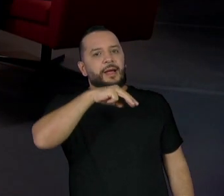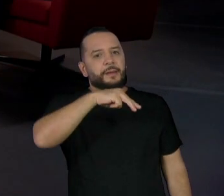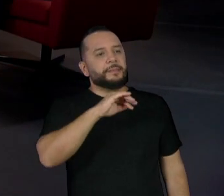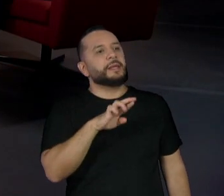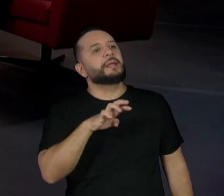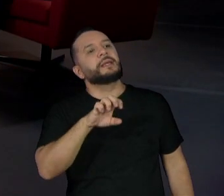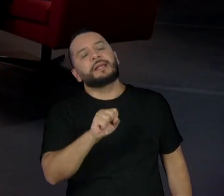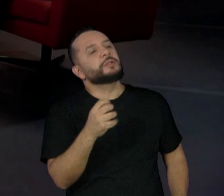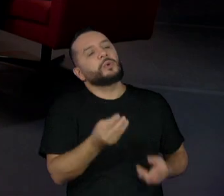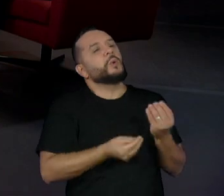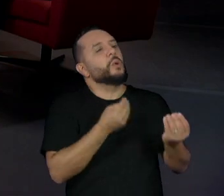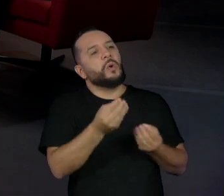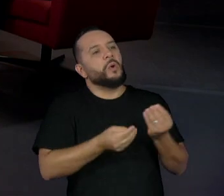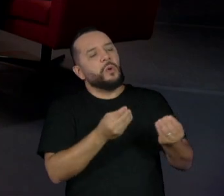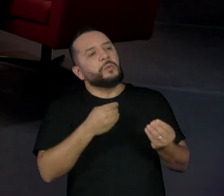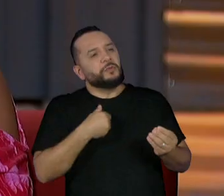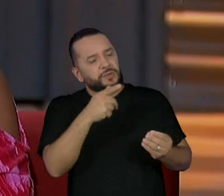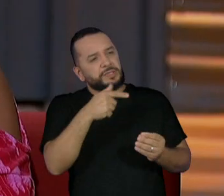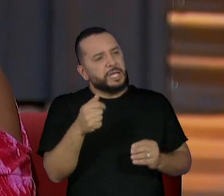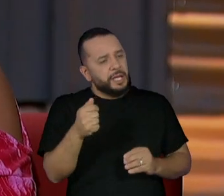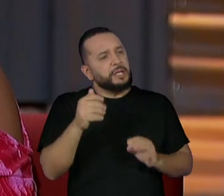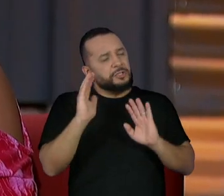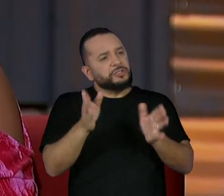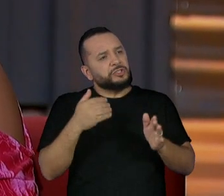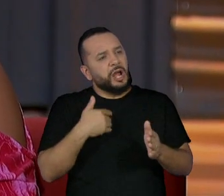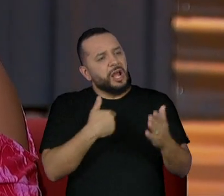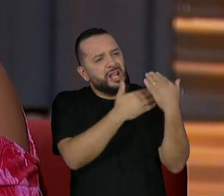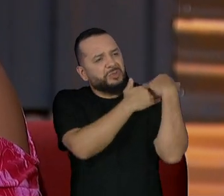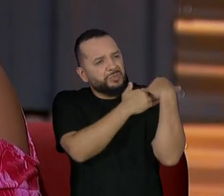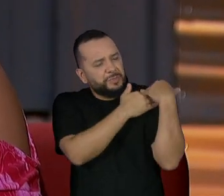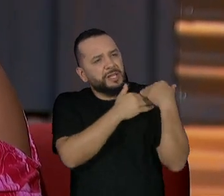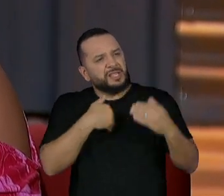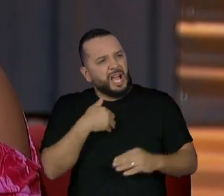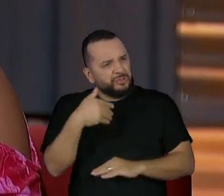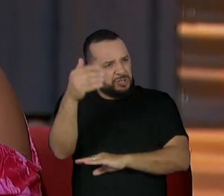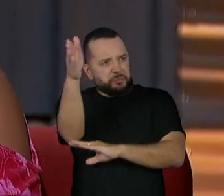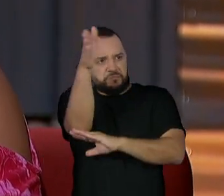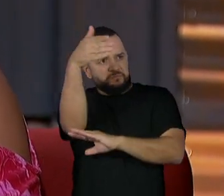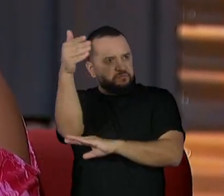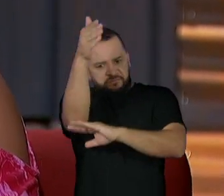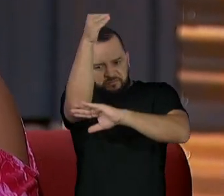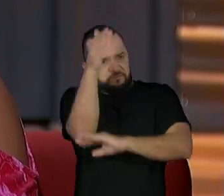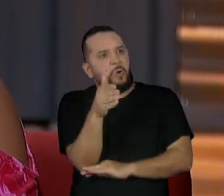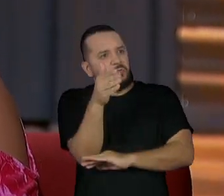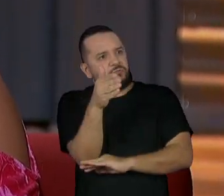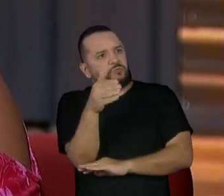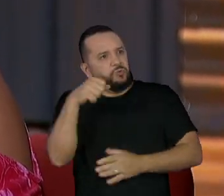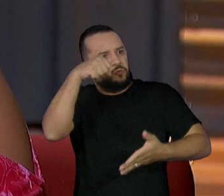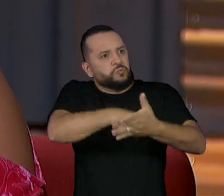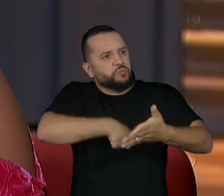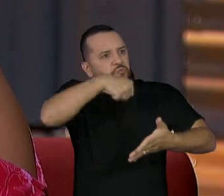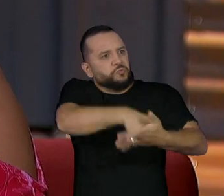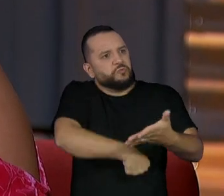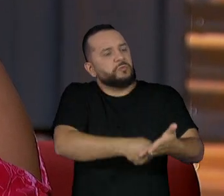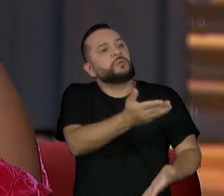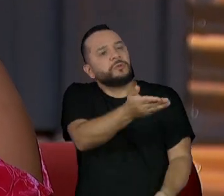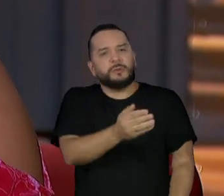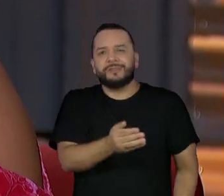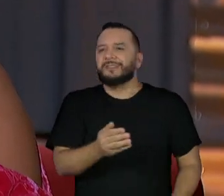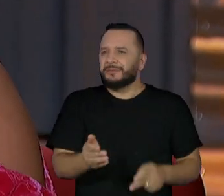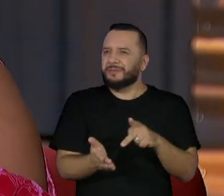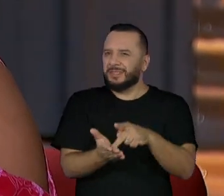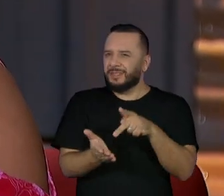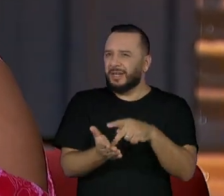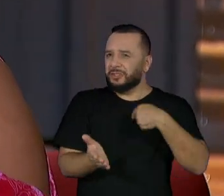da bandeira da militante? Porque é a nossa vida, né? O ser militante na